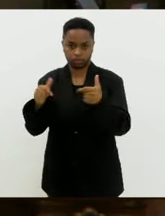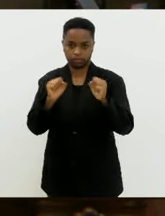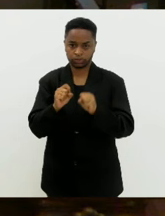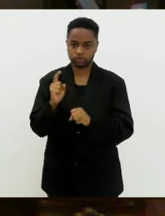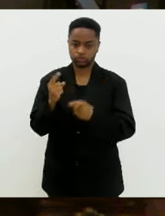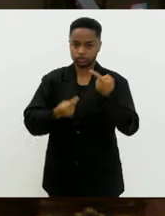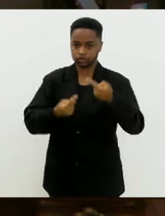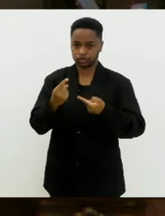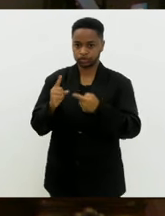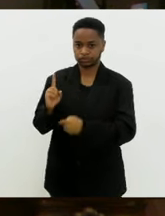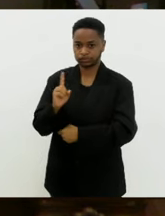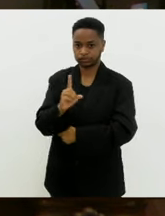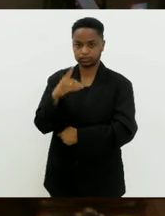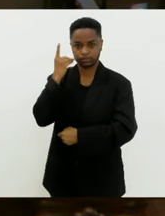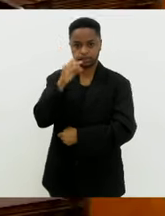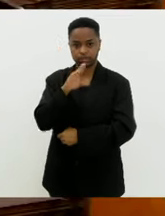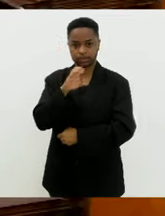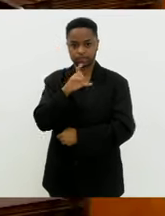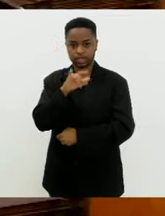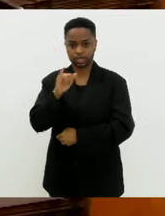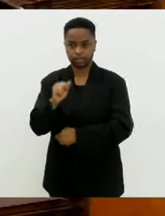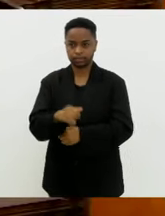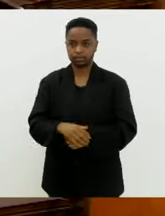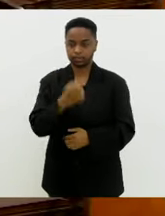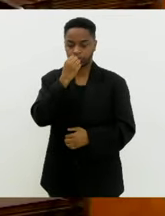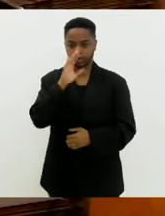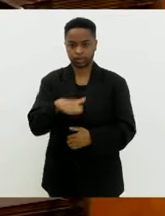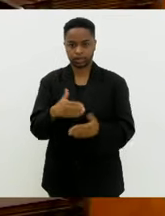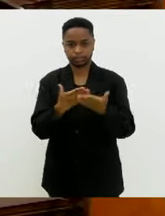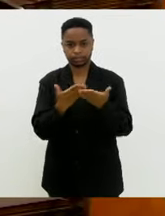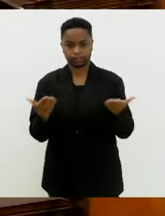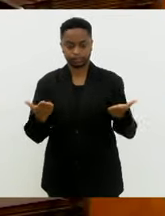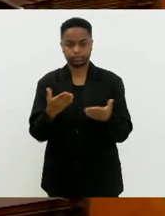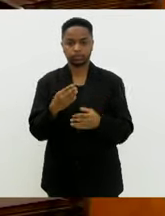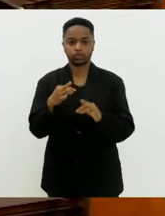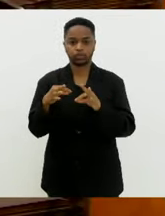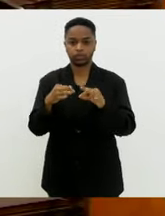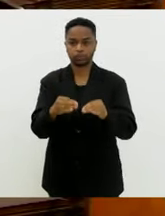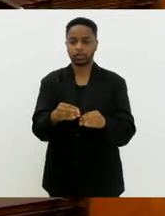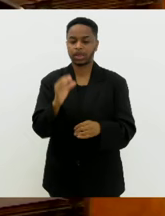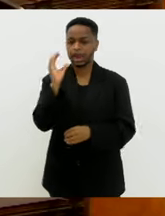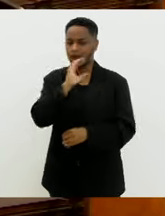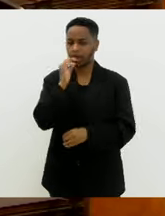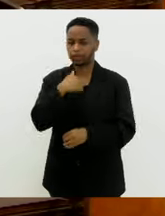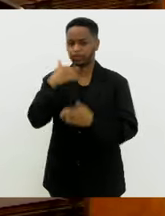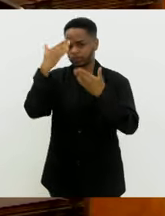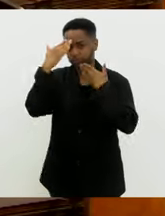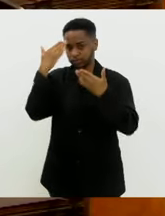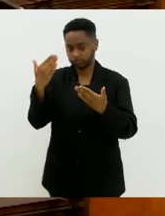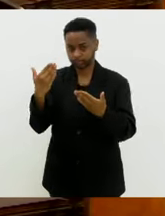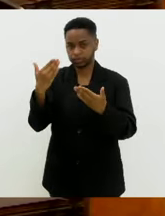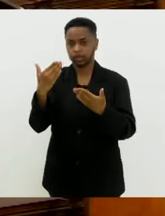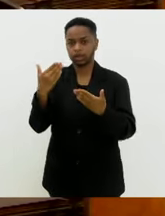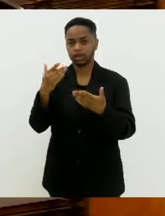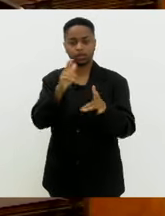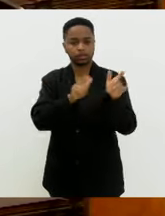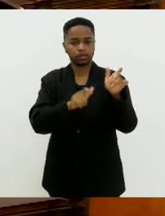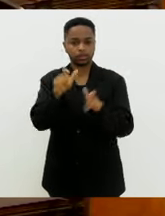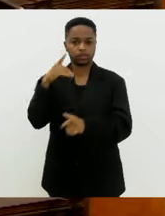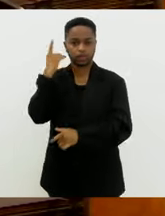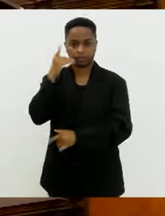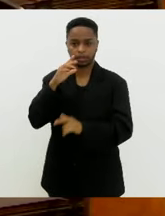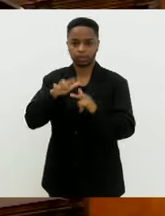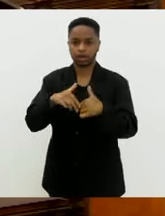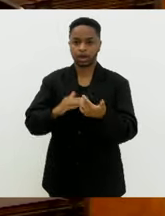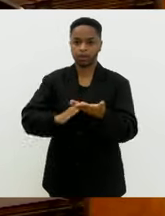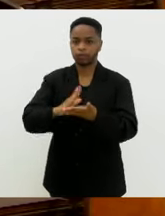Célia. Presidente, uma boa tarde, boa tarde a todos e todas. Muito brevemente, agradecer aos meus pares pela aprovação